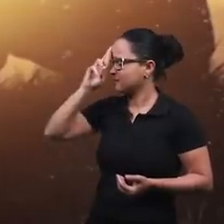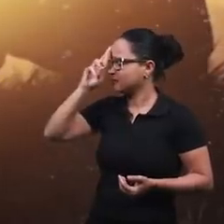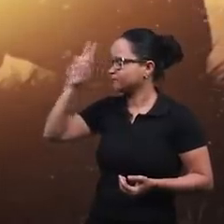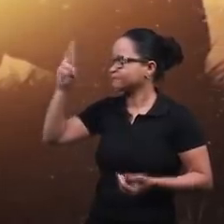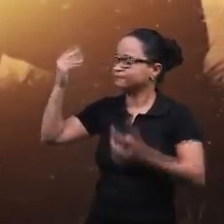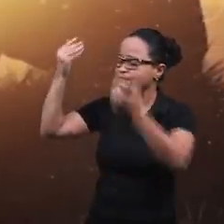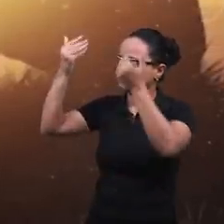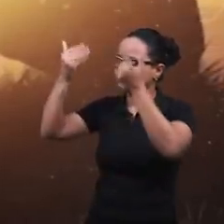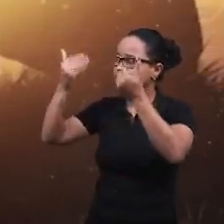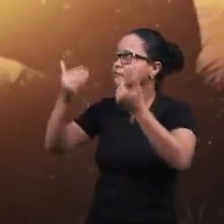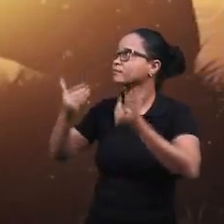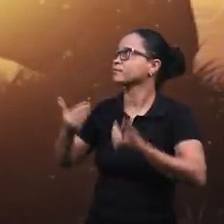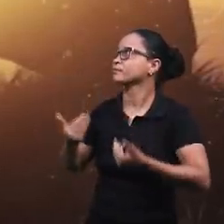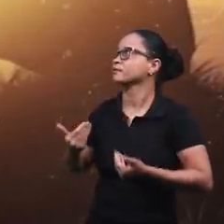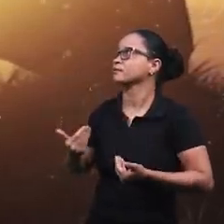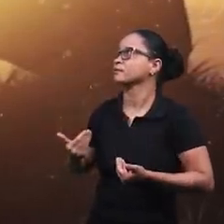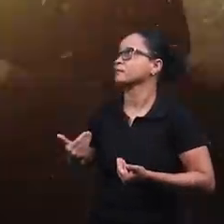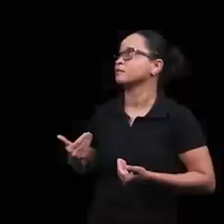mas